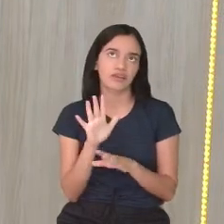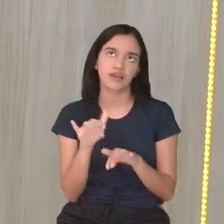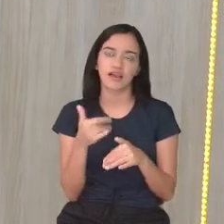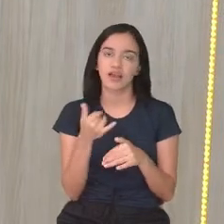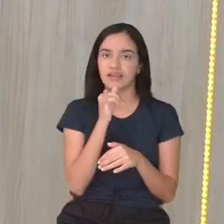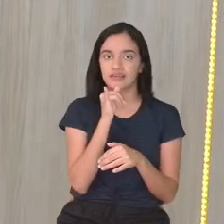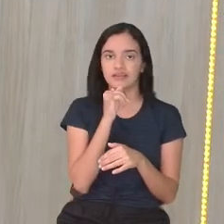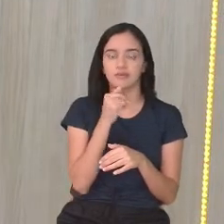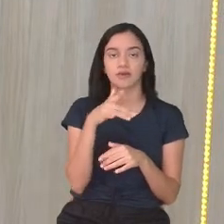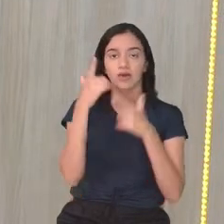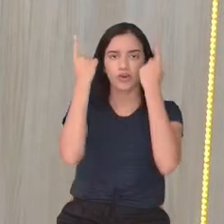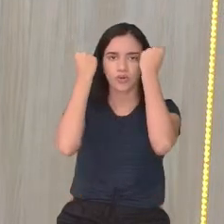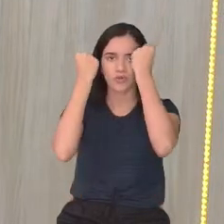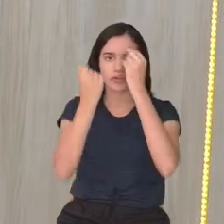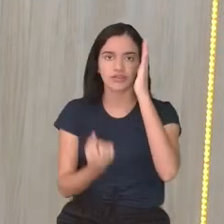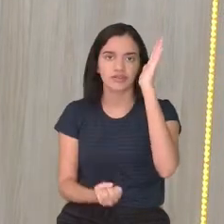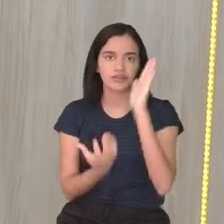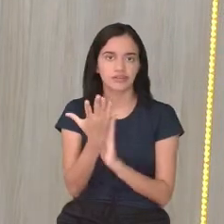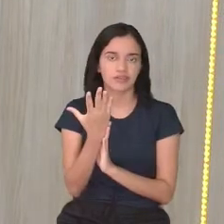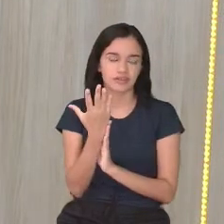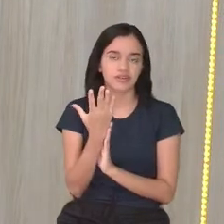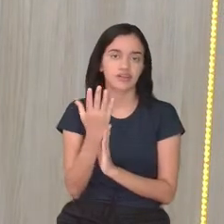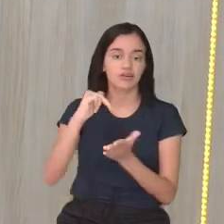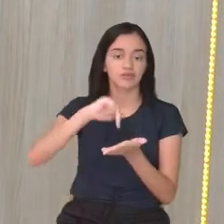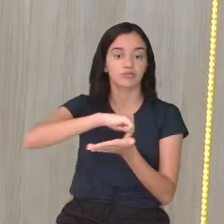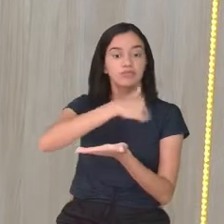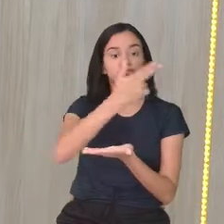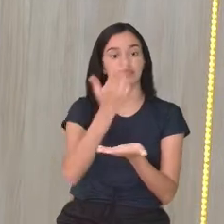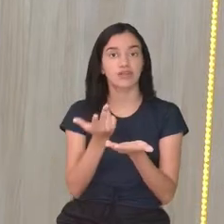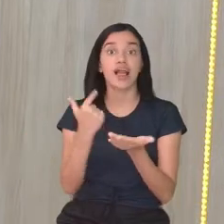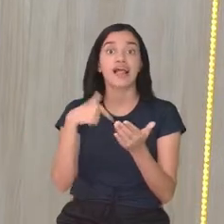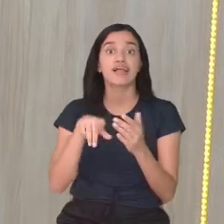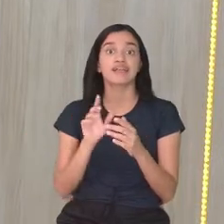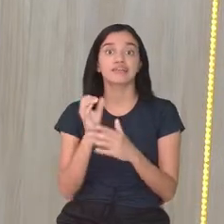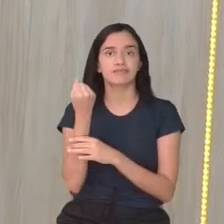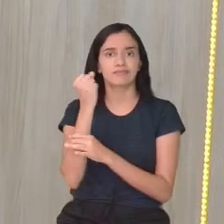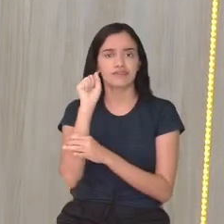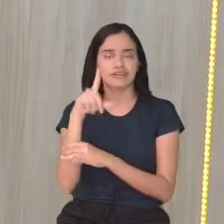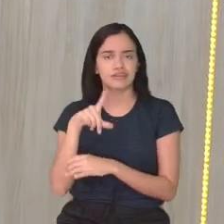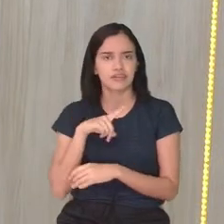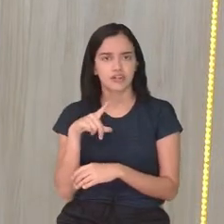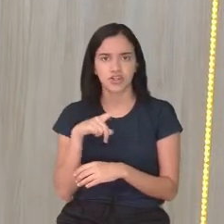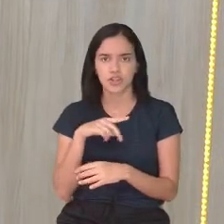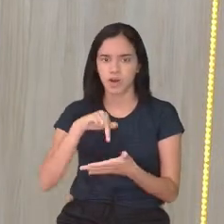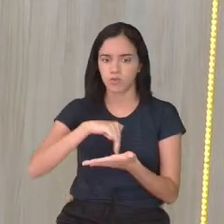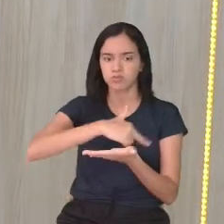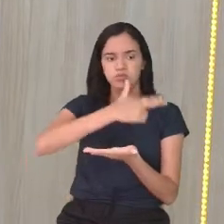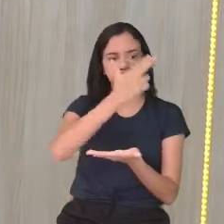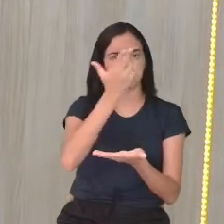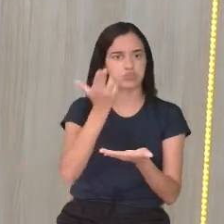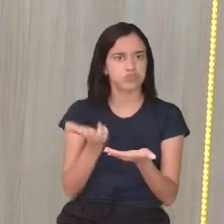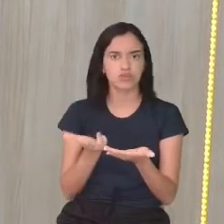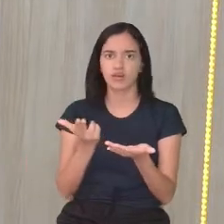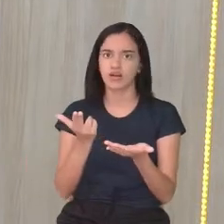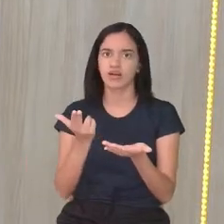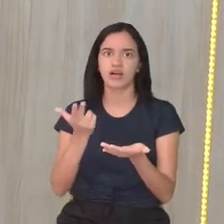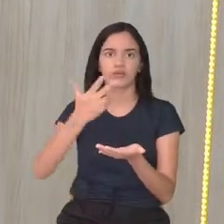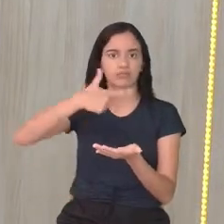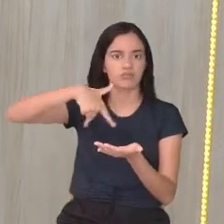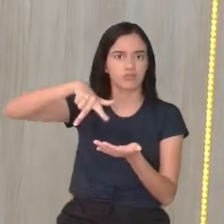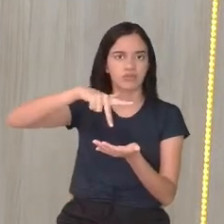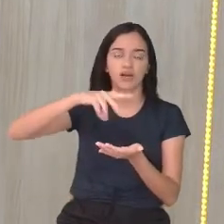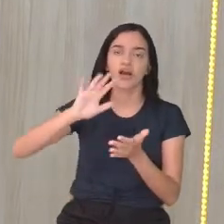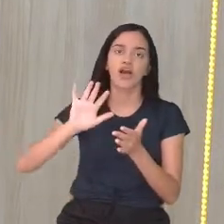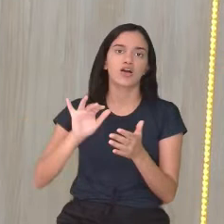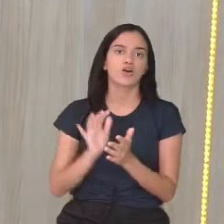que os gregos, já quando criaram a ginástica, já tinha todos aqueles saltos, né? Todas aquelas